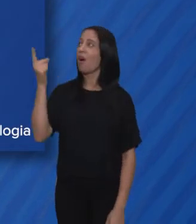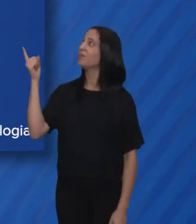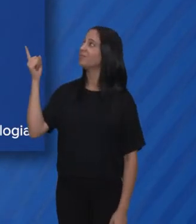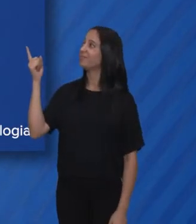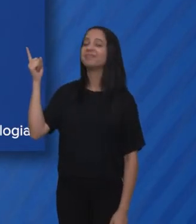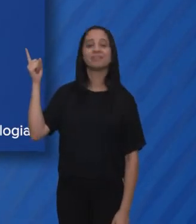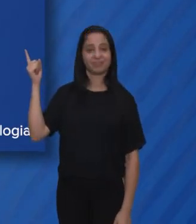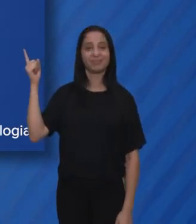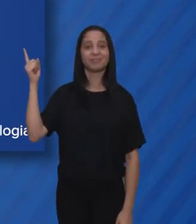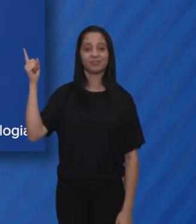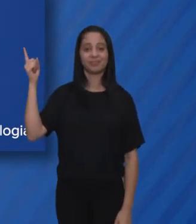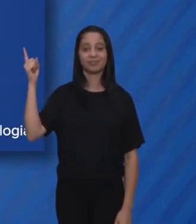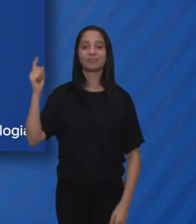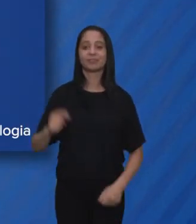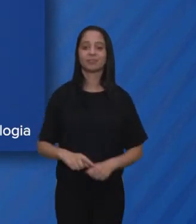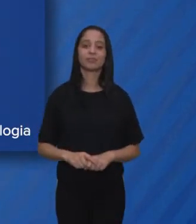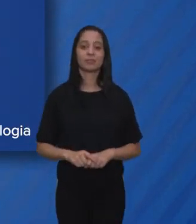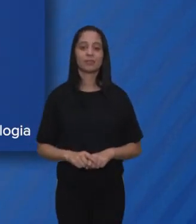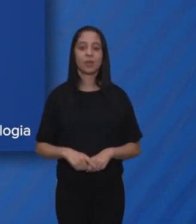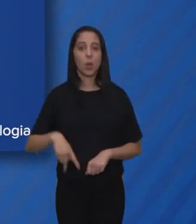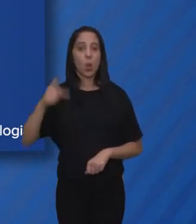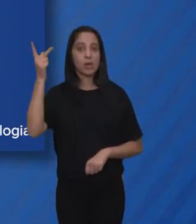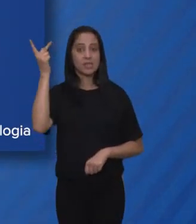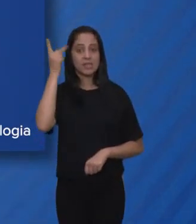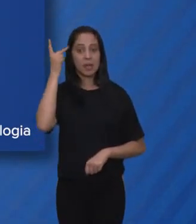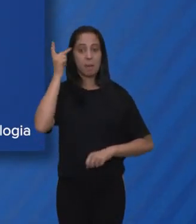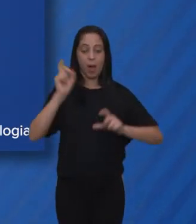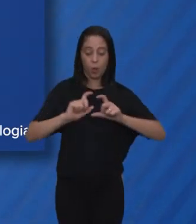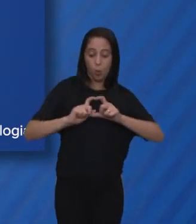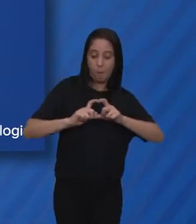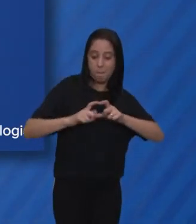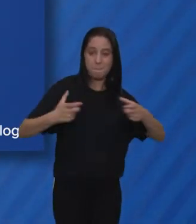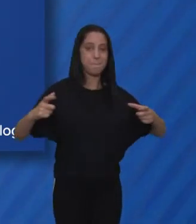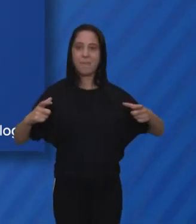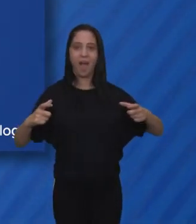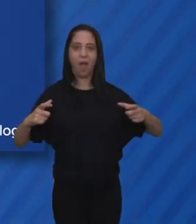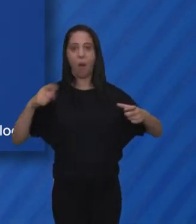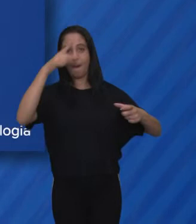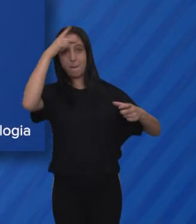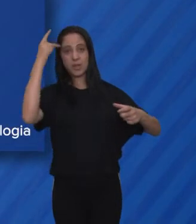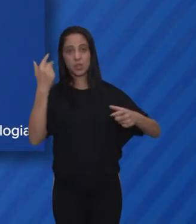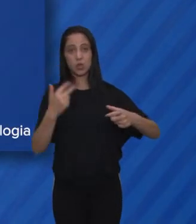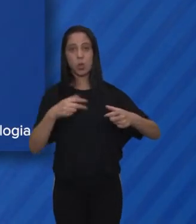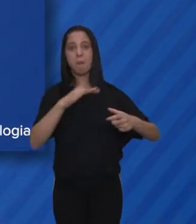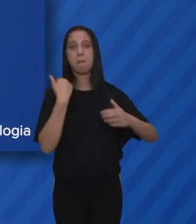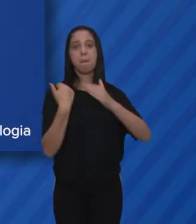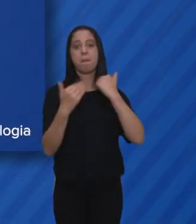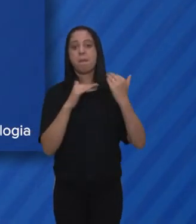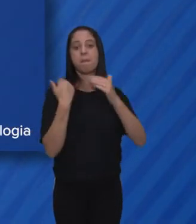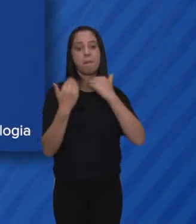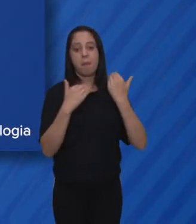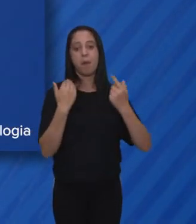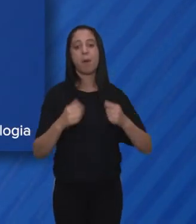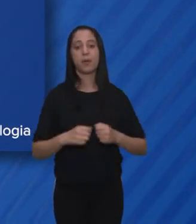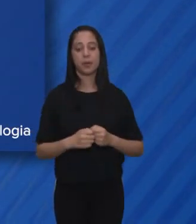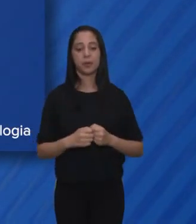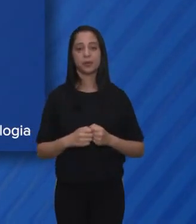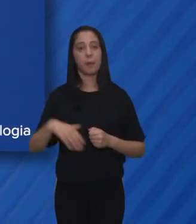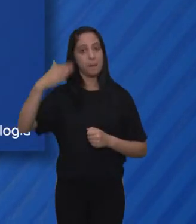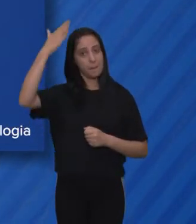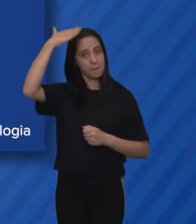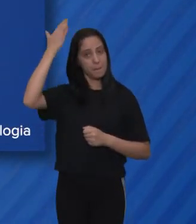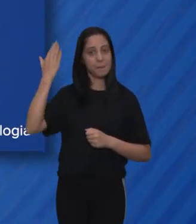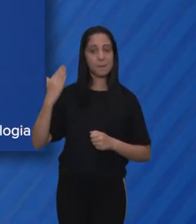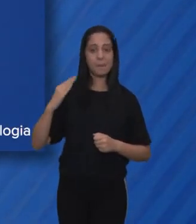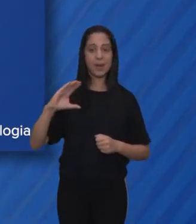de dermatologia os estados que mais notificaram casos de câncer de pele entre 2013 2021 foram São Paulo